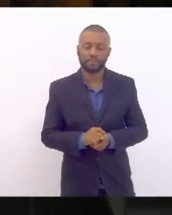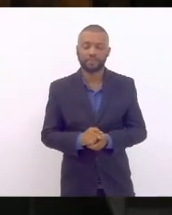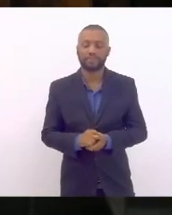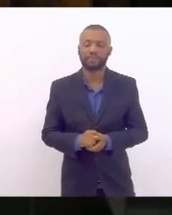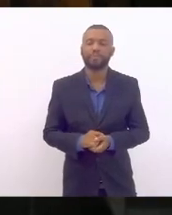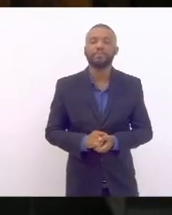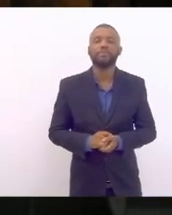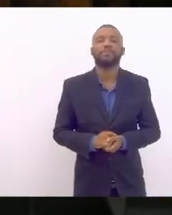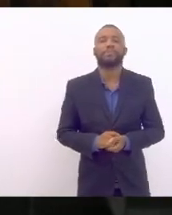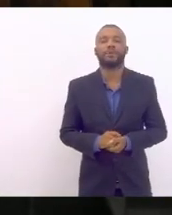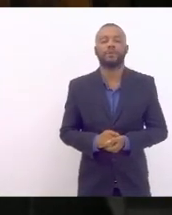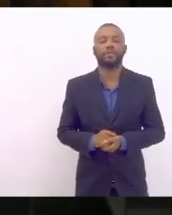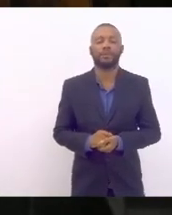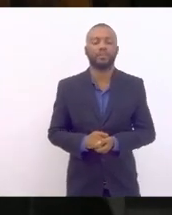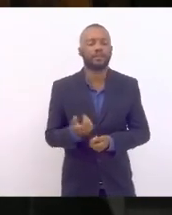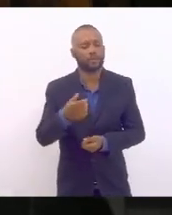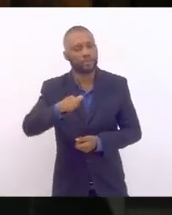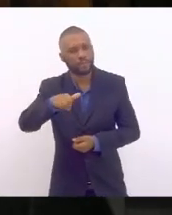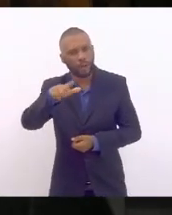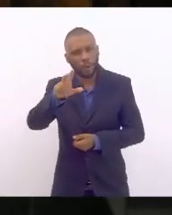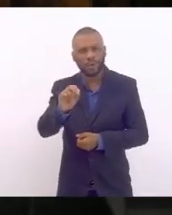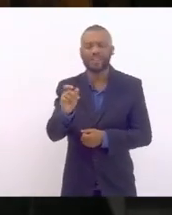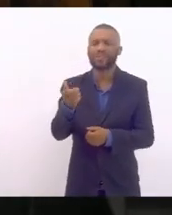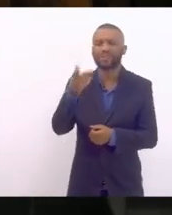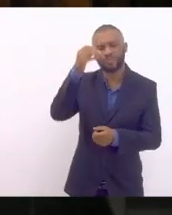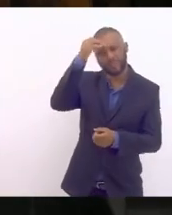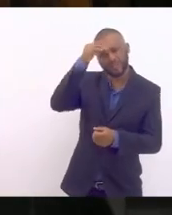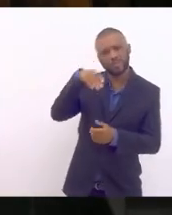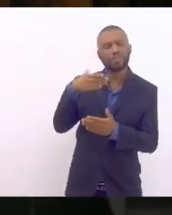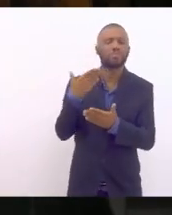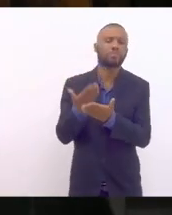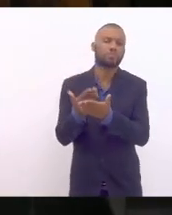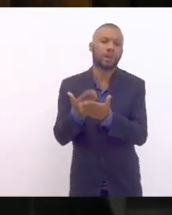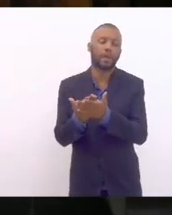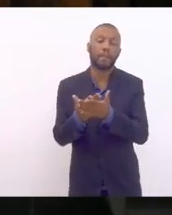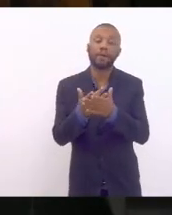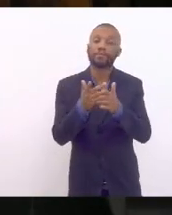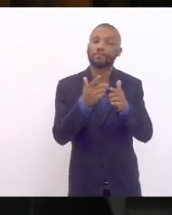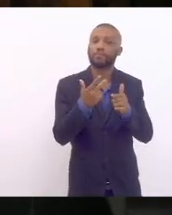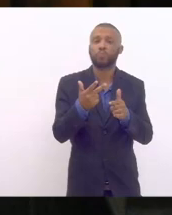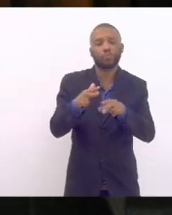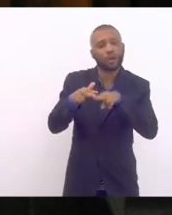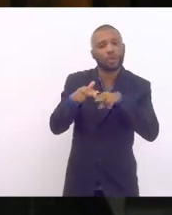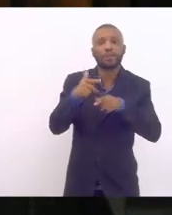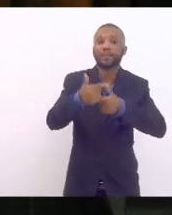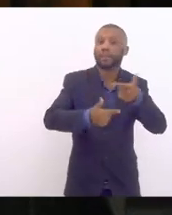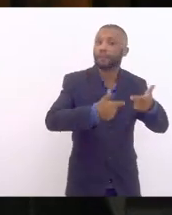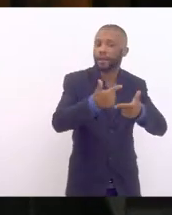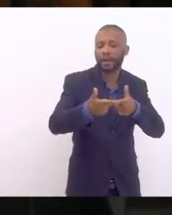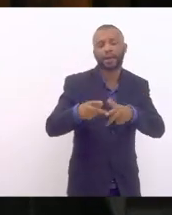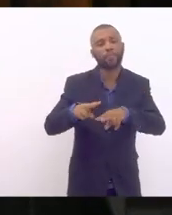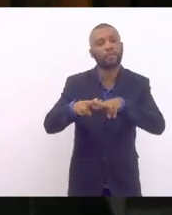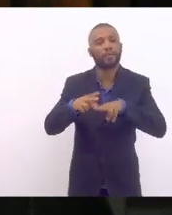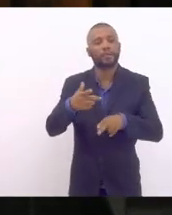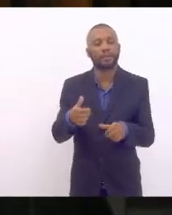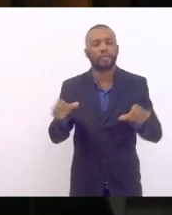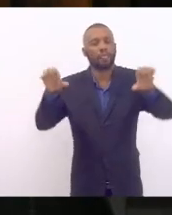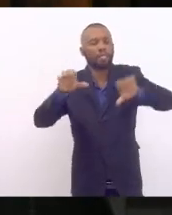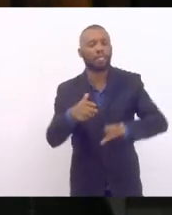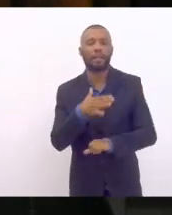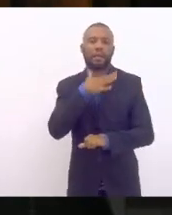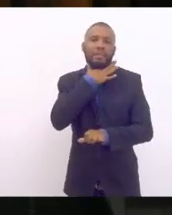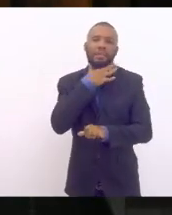alunos não estão estão deixando de estudar para poder trabalhar diante da crise econômica bom